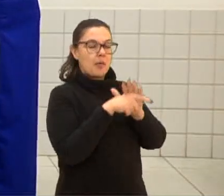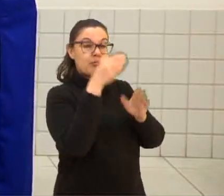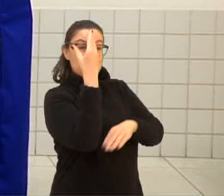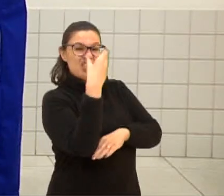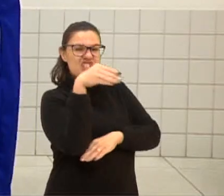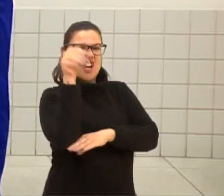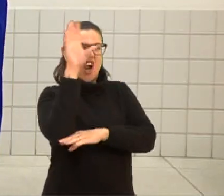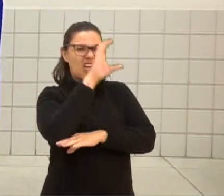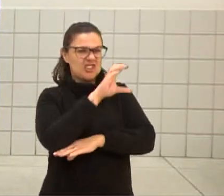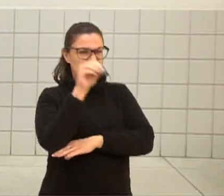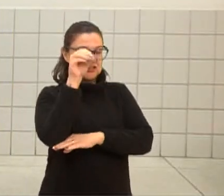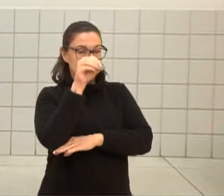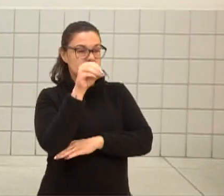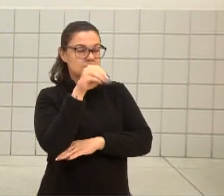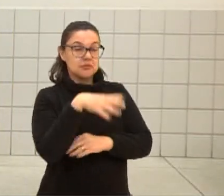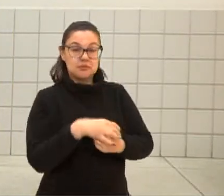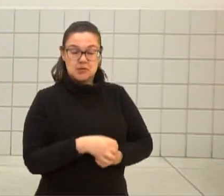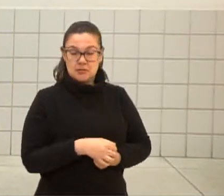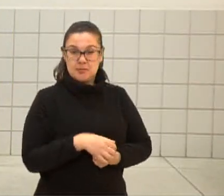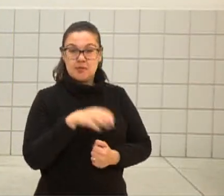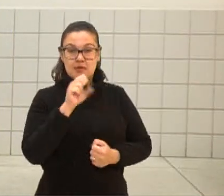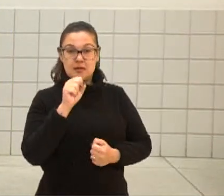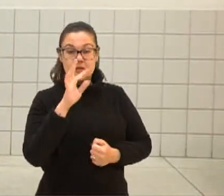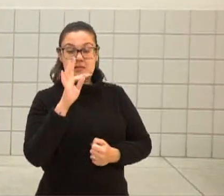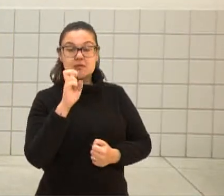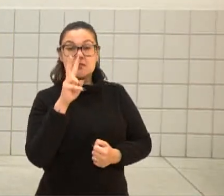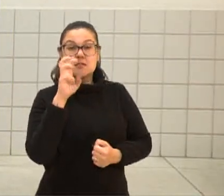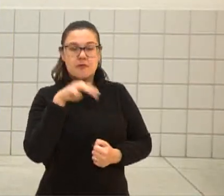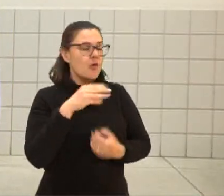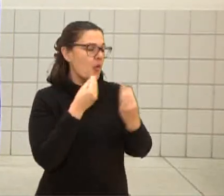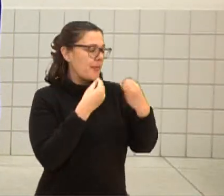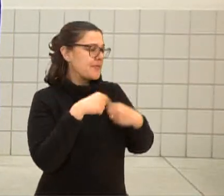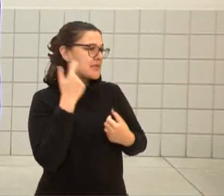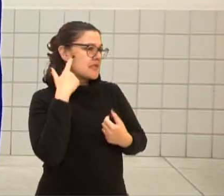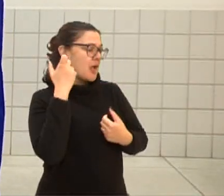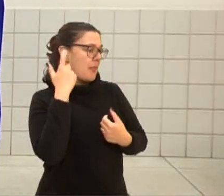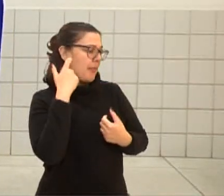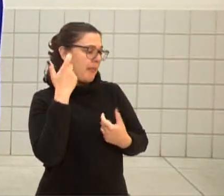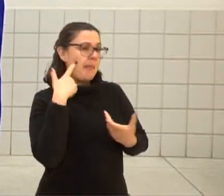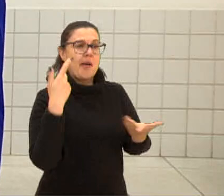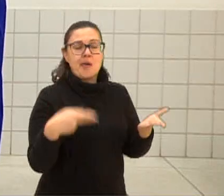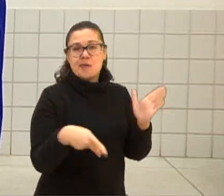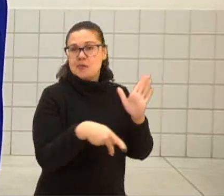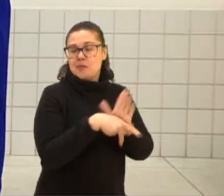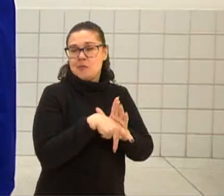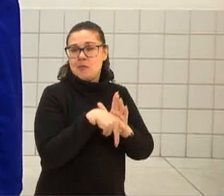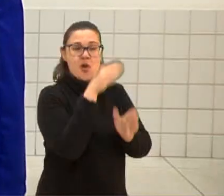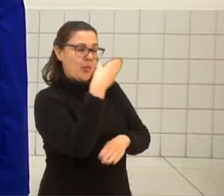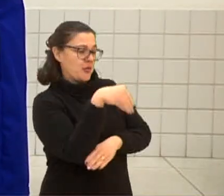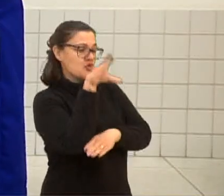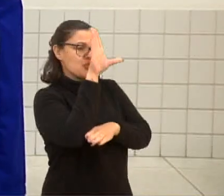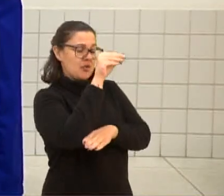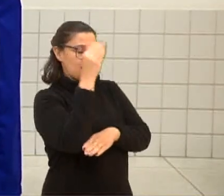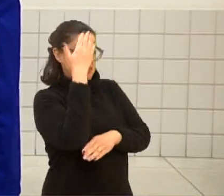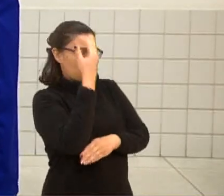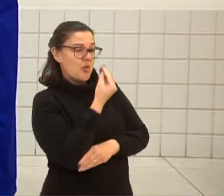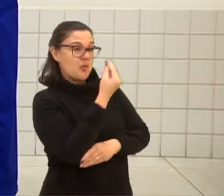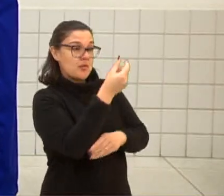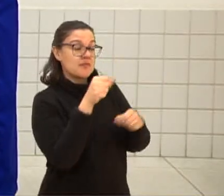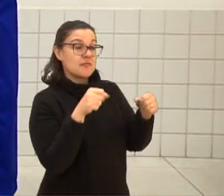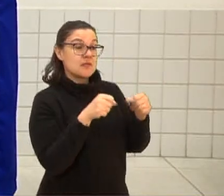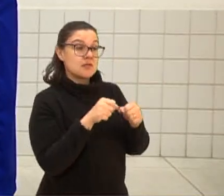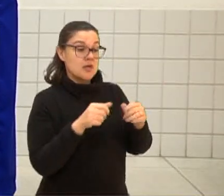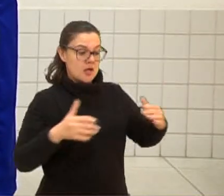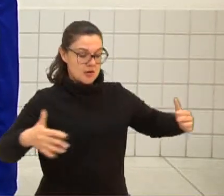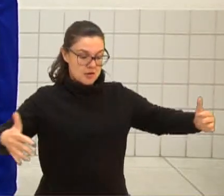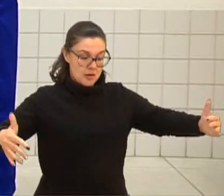Dinossauros, do Steven Spielberg também. Como é que você sabe qual é o som do dinossauro? Ele teve que imaginar. E sabe como que eles fizeram o som do dinossauro? Eles pegaram